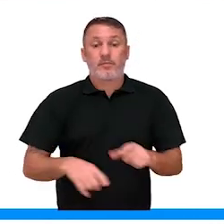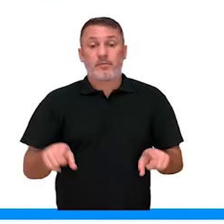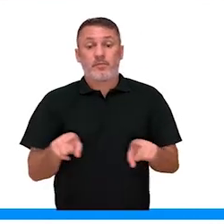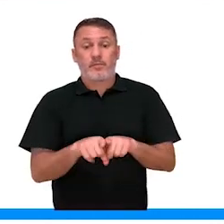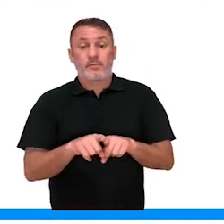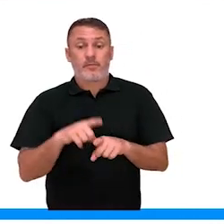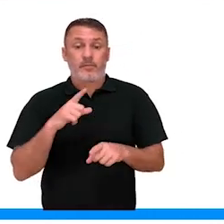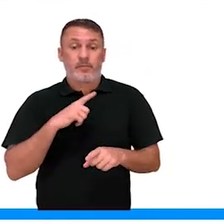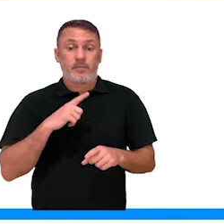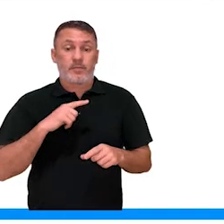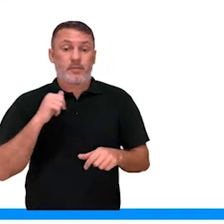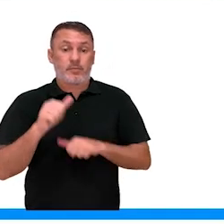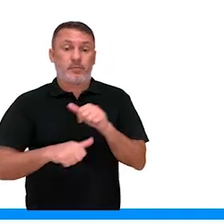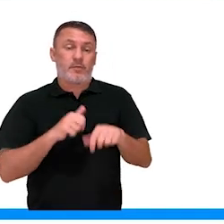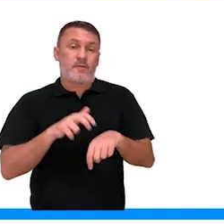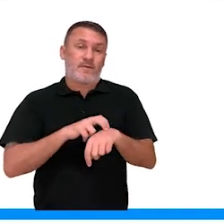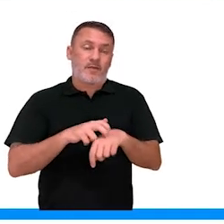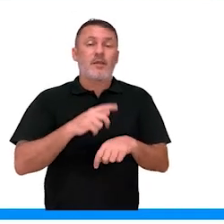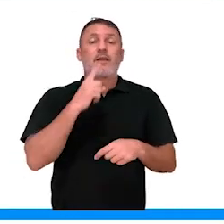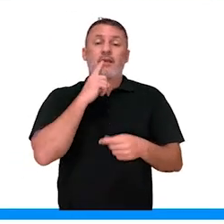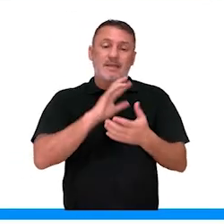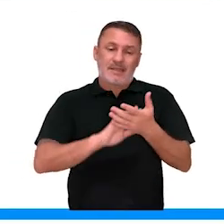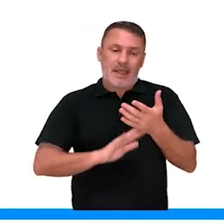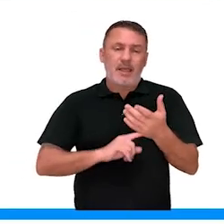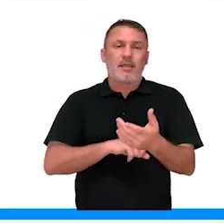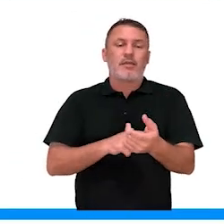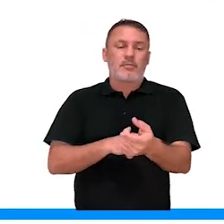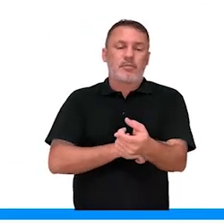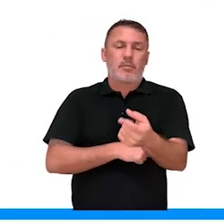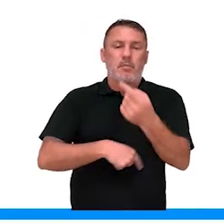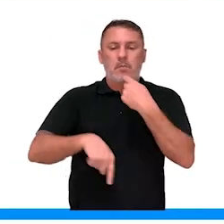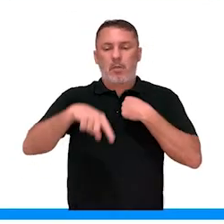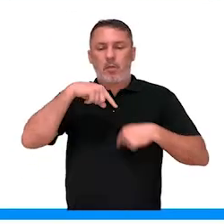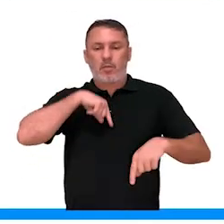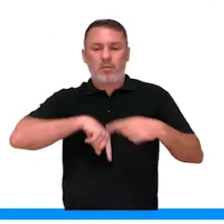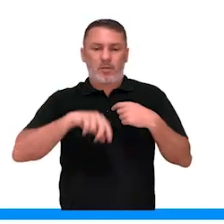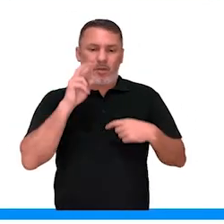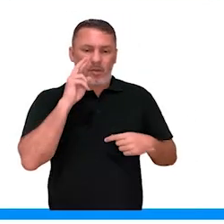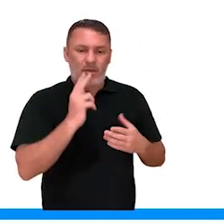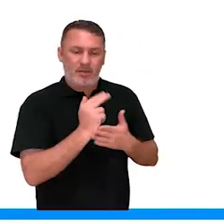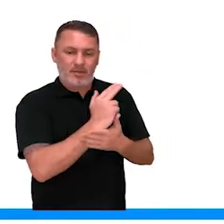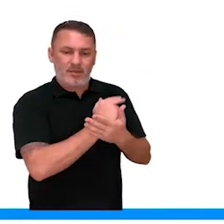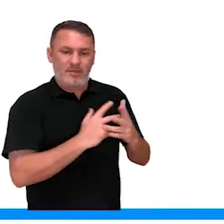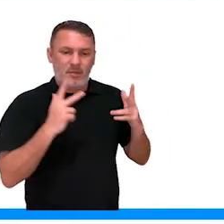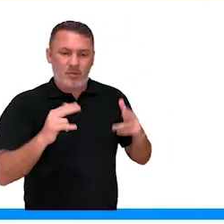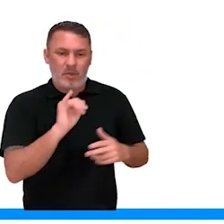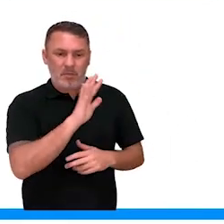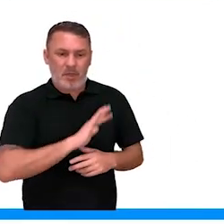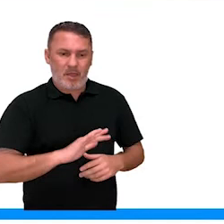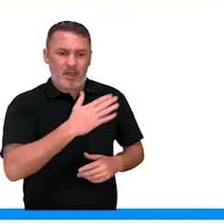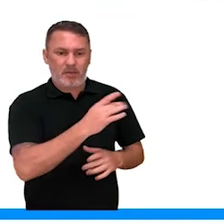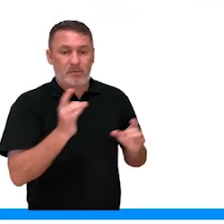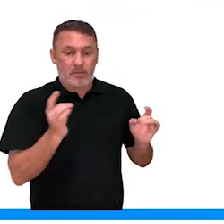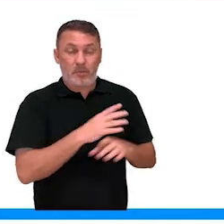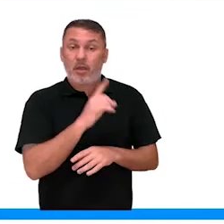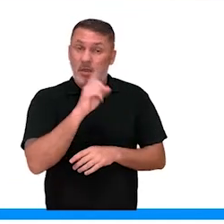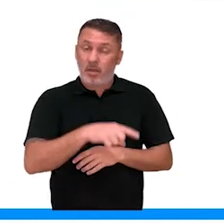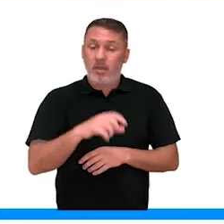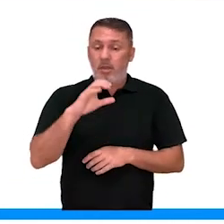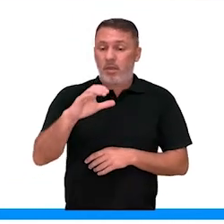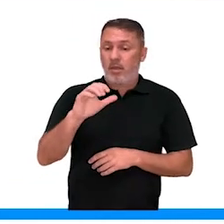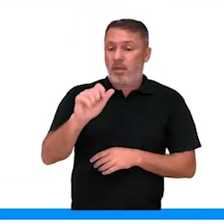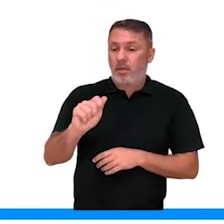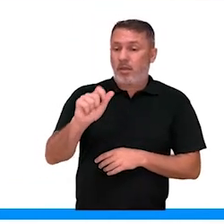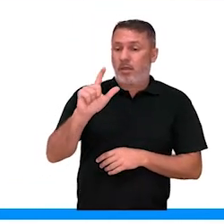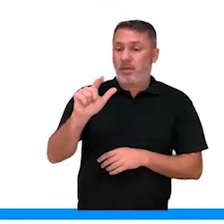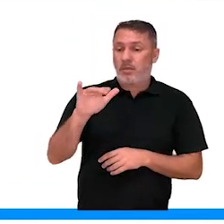transmissão nervosa, e também para a coagulação sanguínea acontecer, como está representado para a gente aí na imagem. O